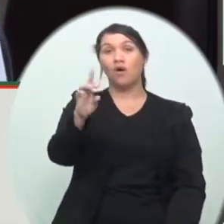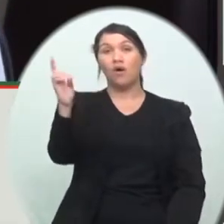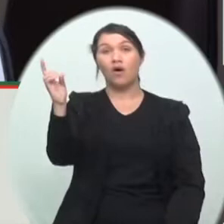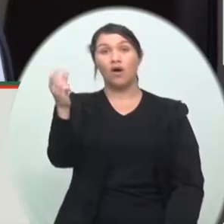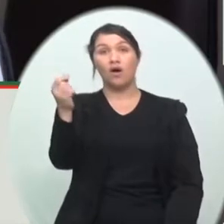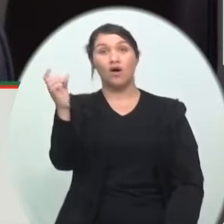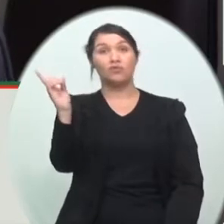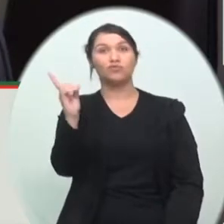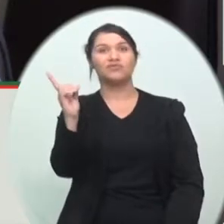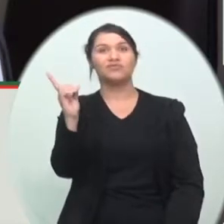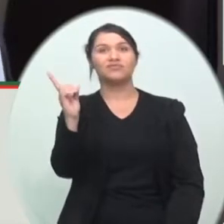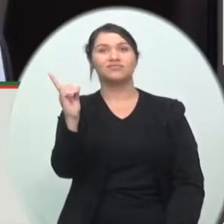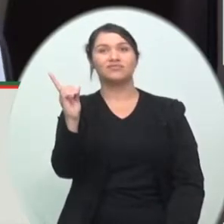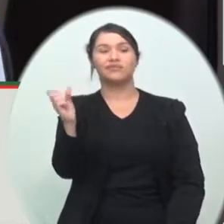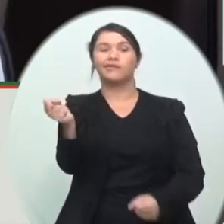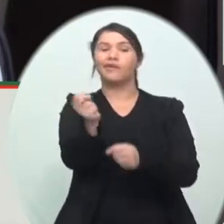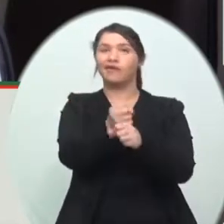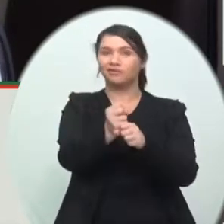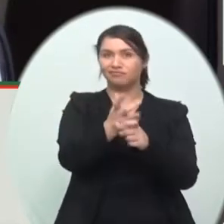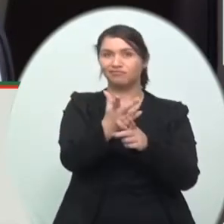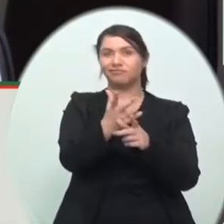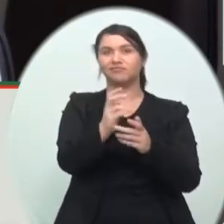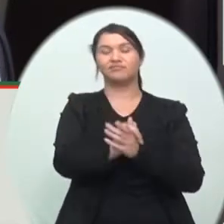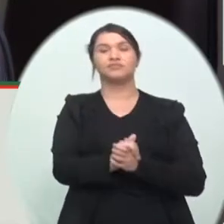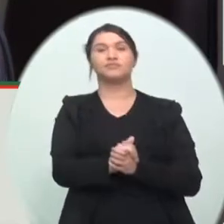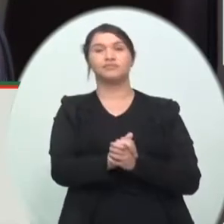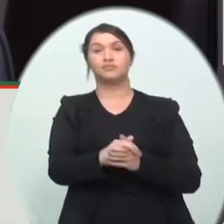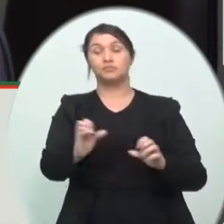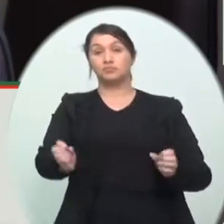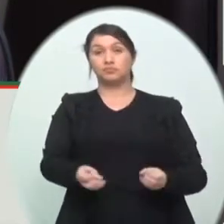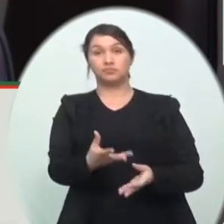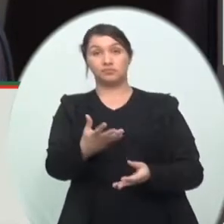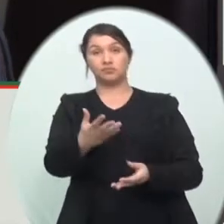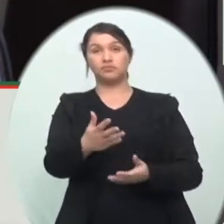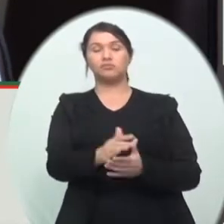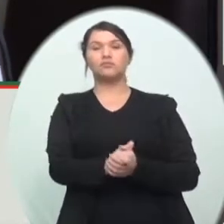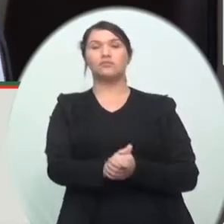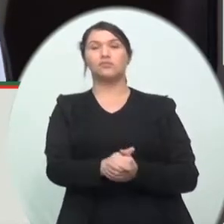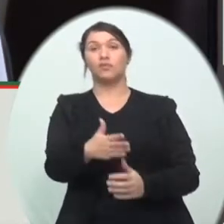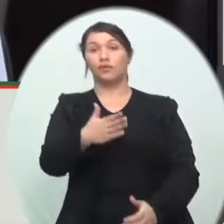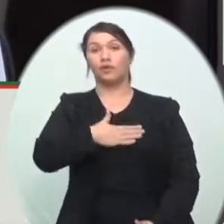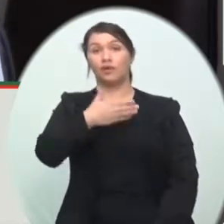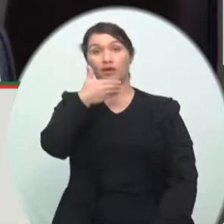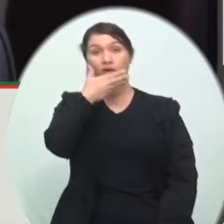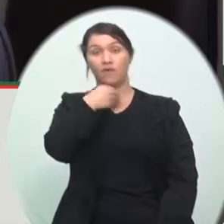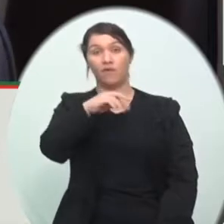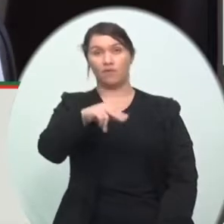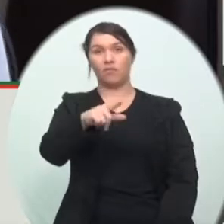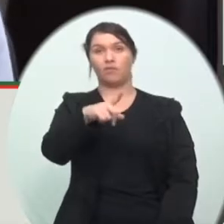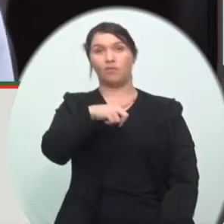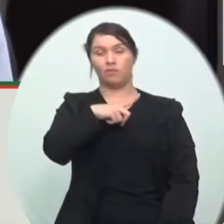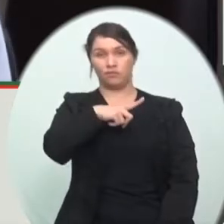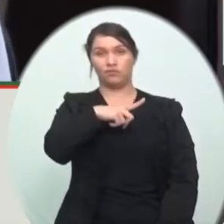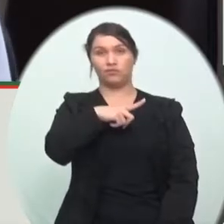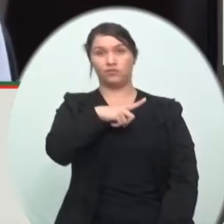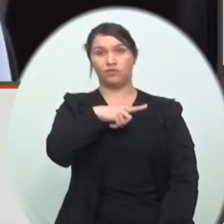ele tem um professor, tinha um professor de inteligência artificial que tinha 100 mil alunos na sala de